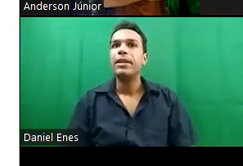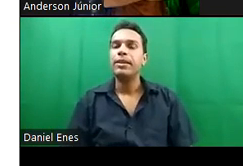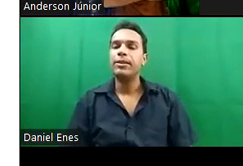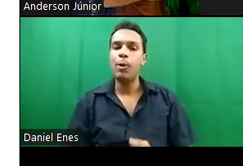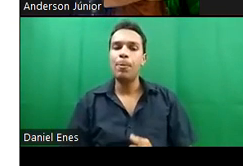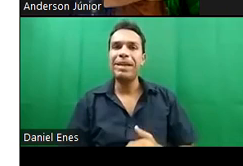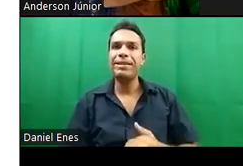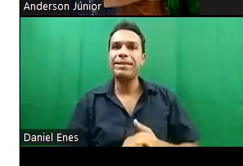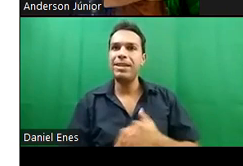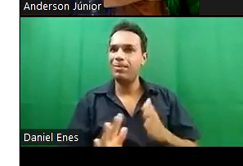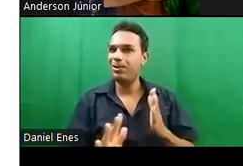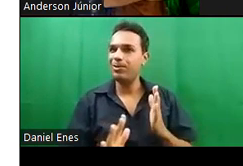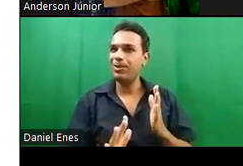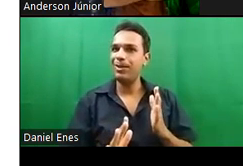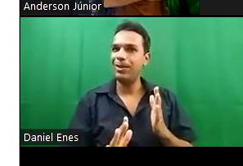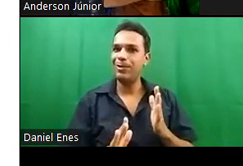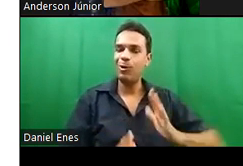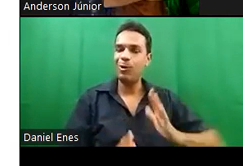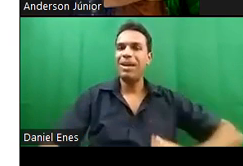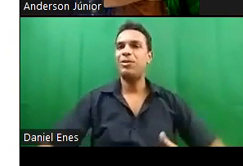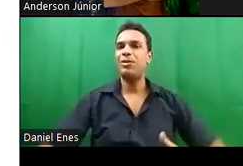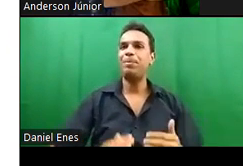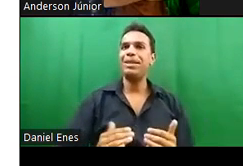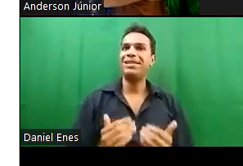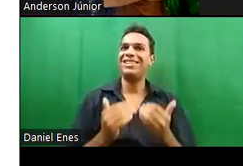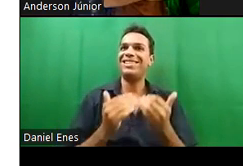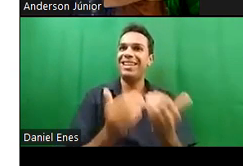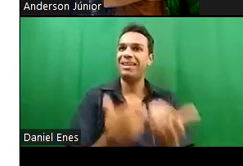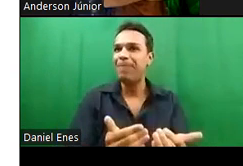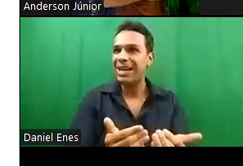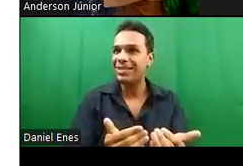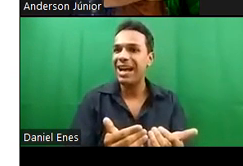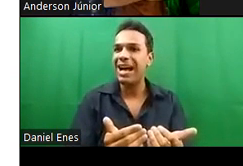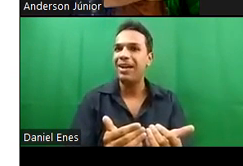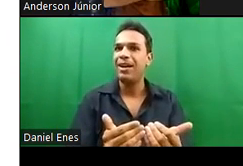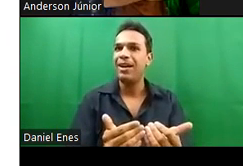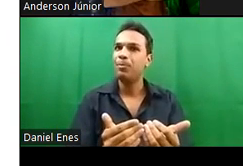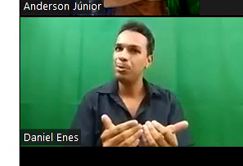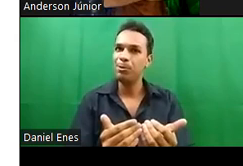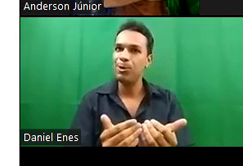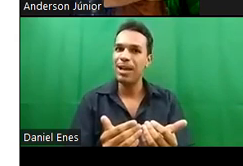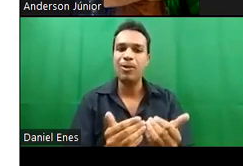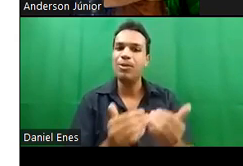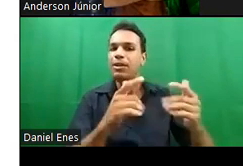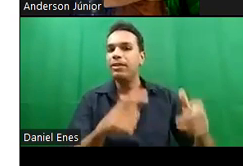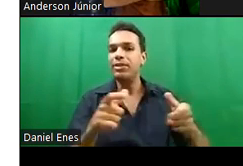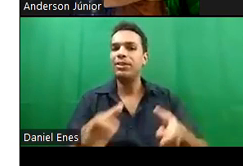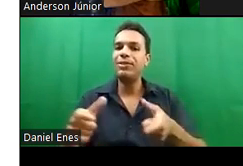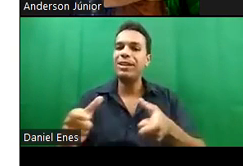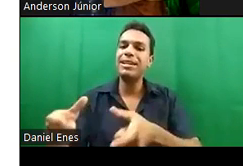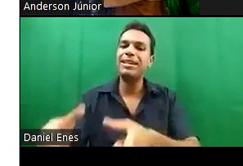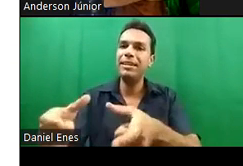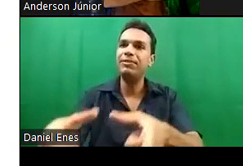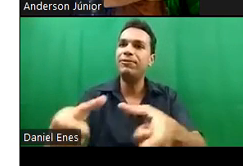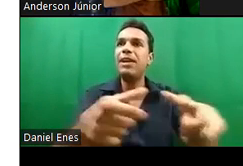país, guerra. Então, percebam, como é que eu precisei passar para o plural, tendo que